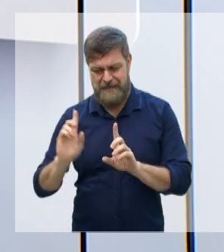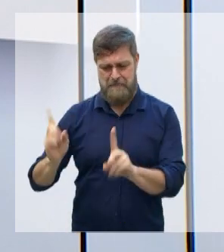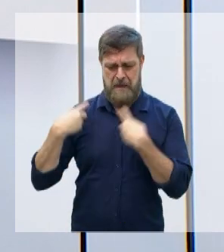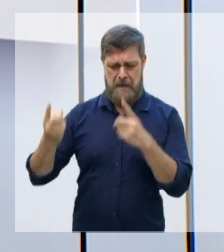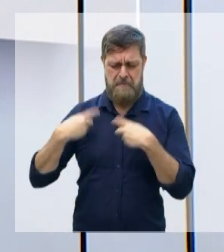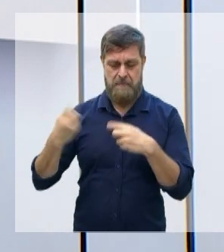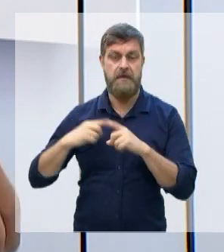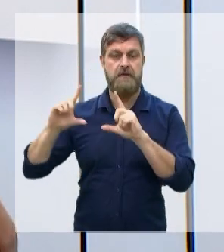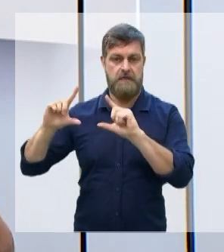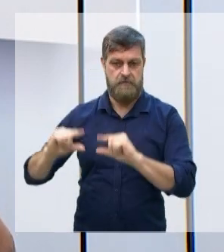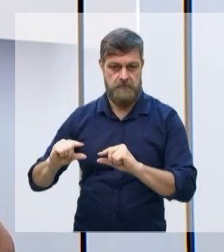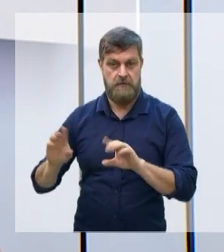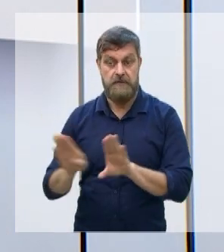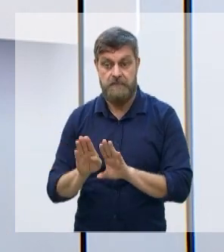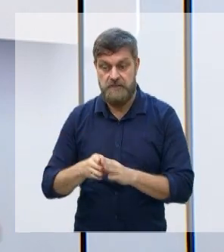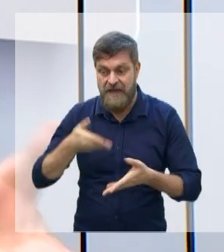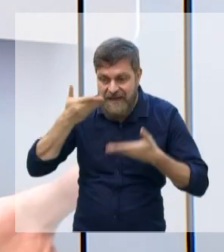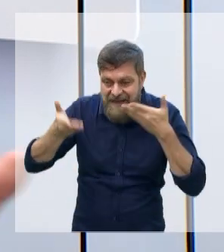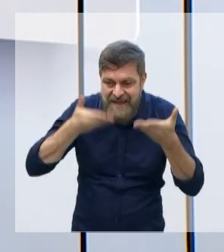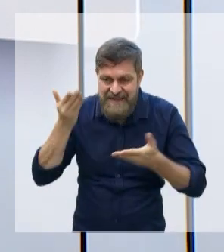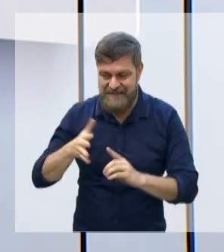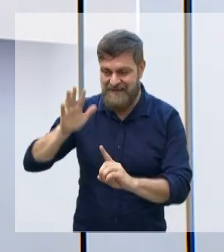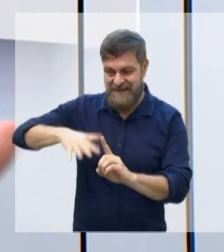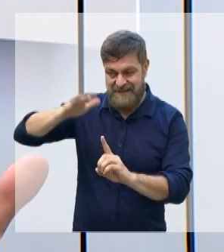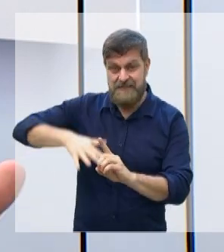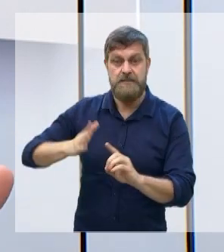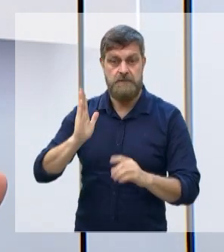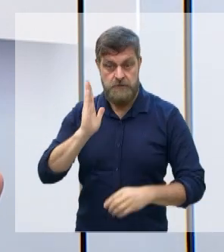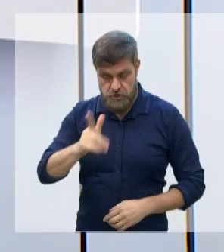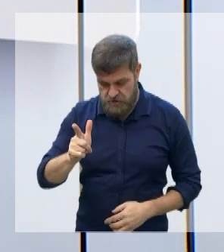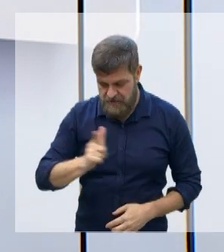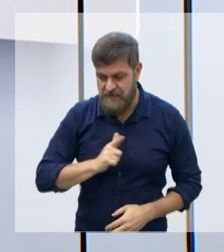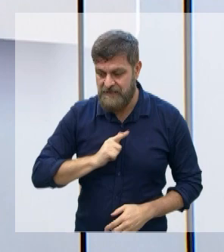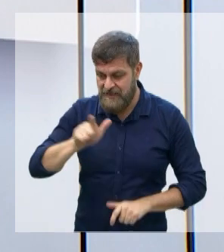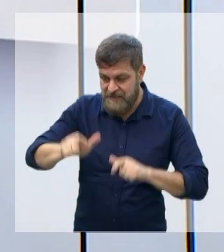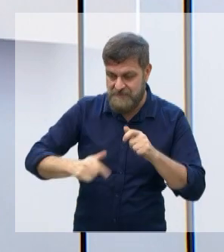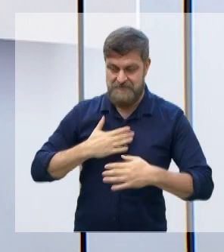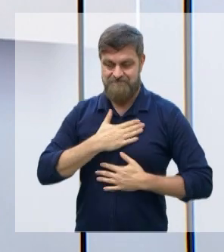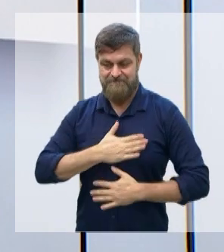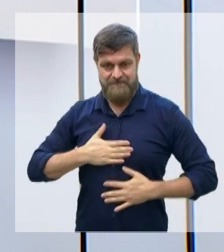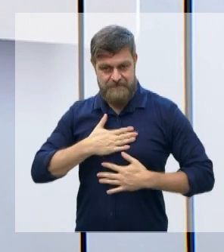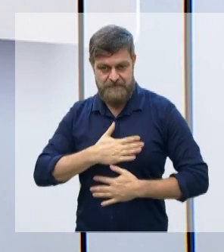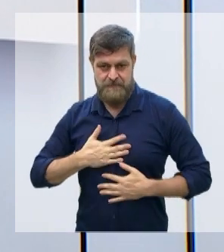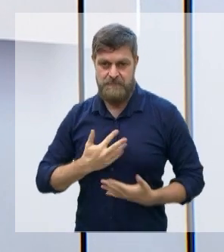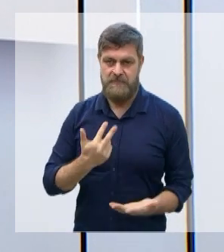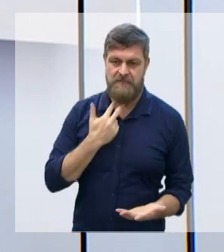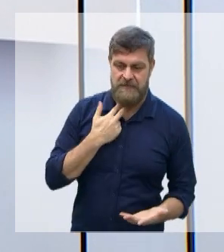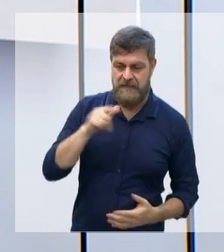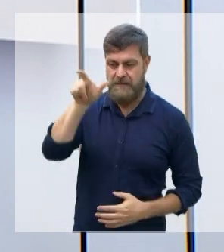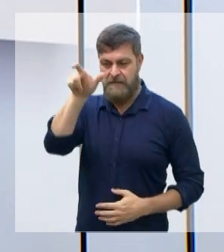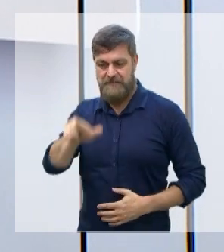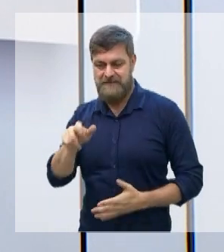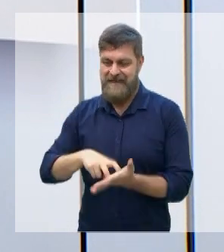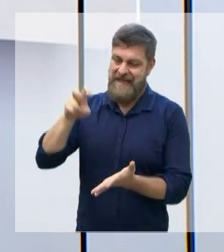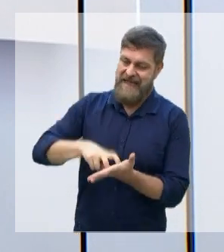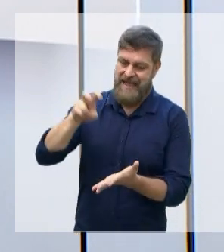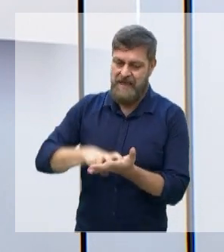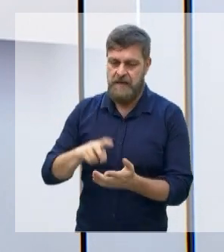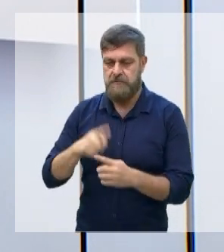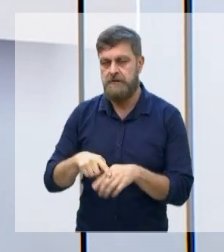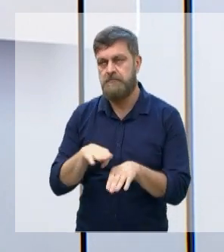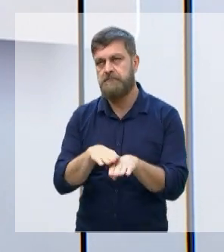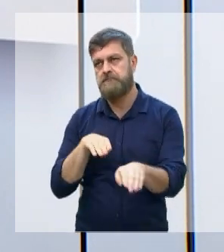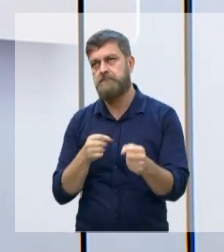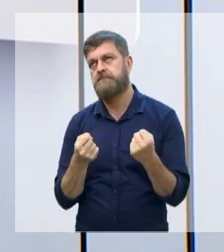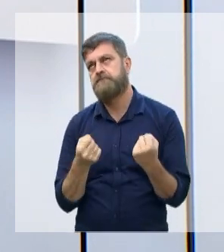agora têm surgido até elogios é lógico que não tem como é uma pessoa tá feliz que está parado no